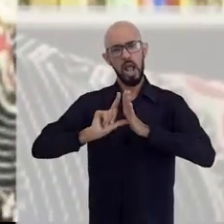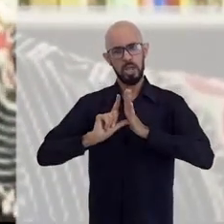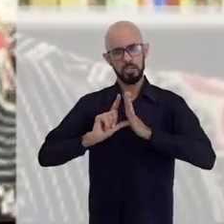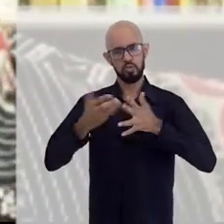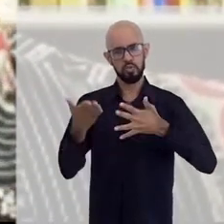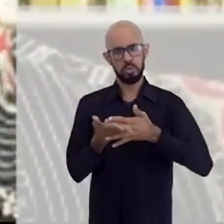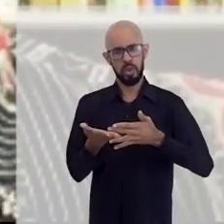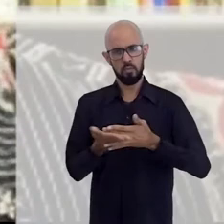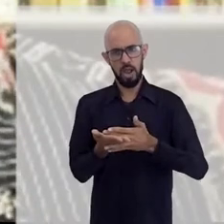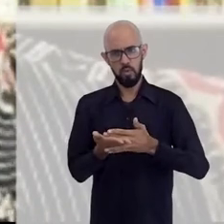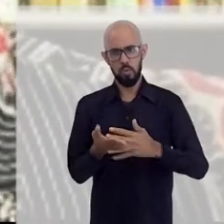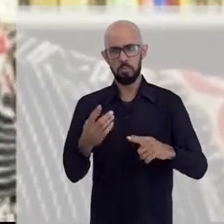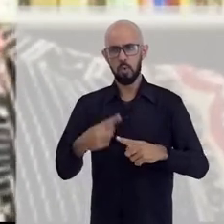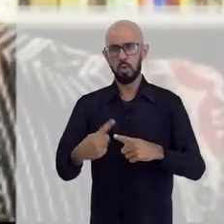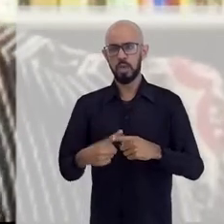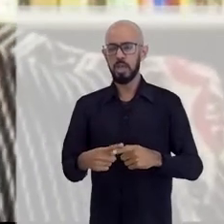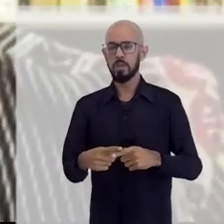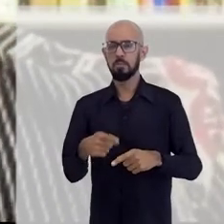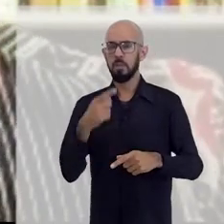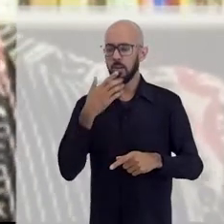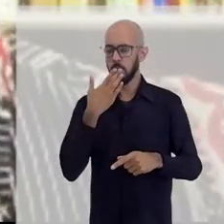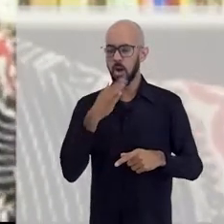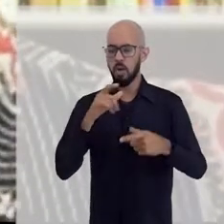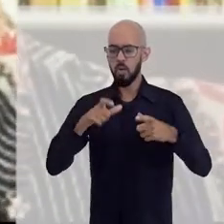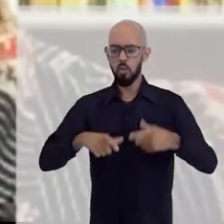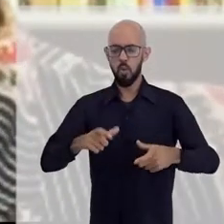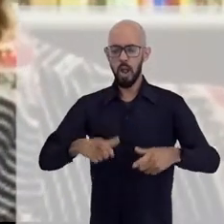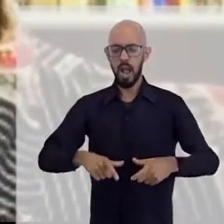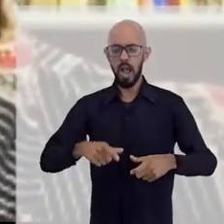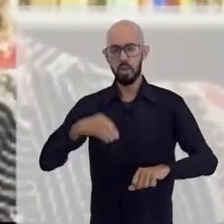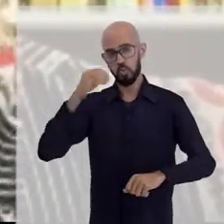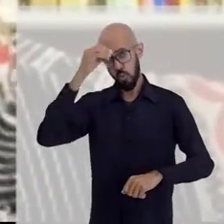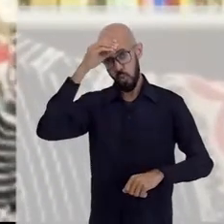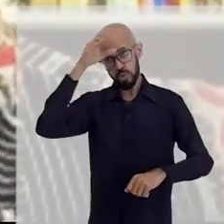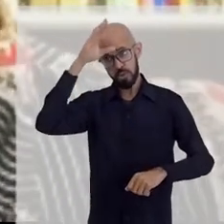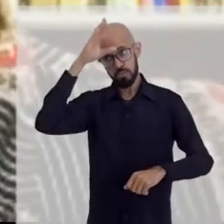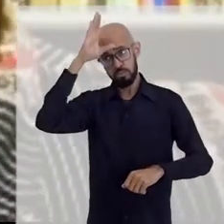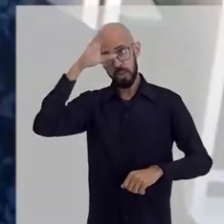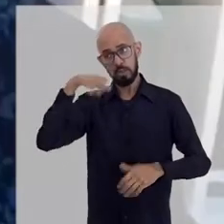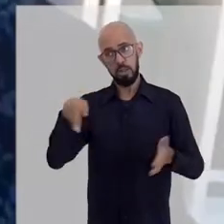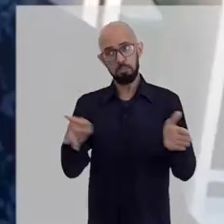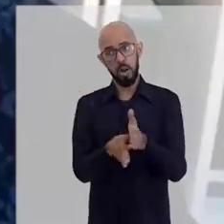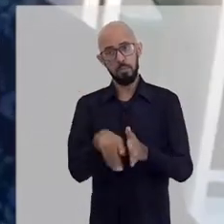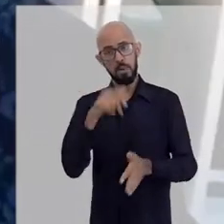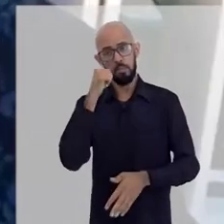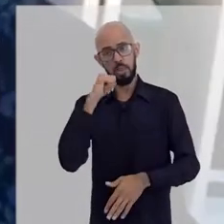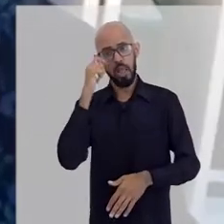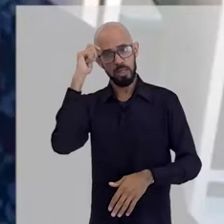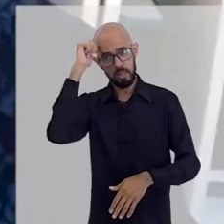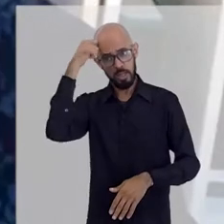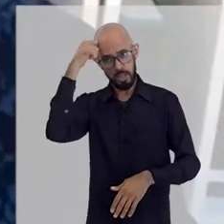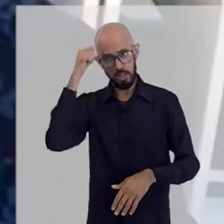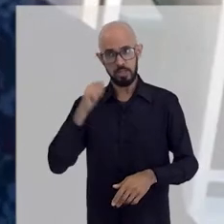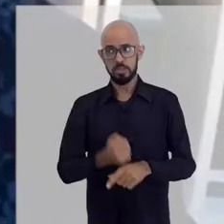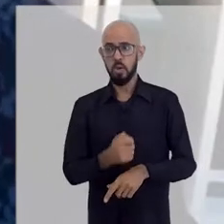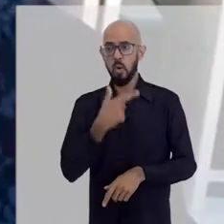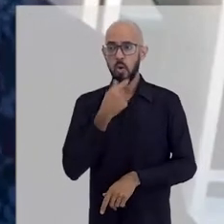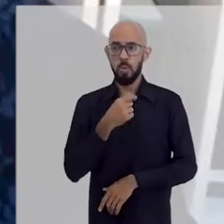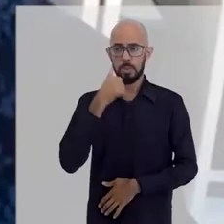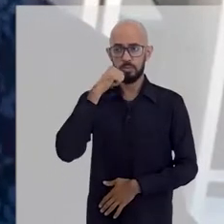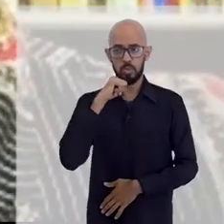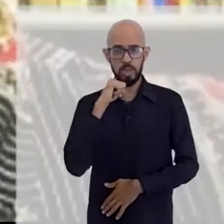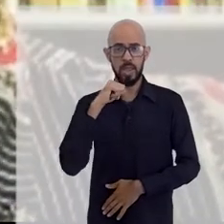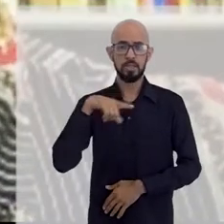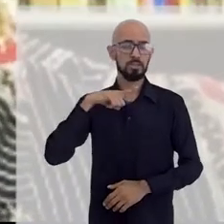sobre como que a gente é colocado, em que lugar do conhecimento nós somos colocados. Nós, mulheres negras, nós negros, de uma maneira geral, homens e